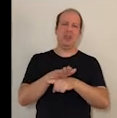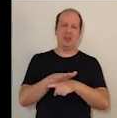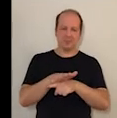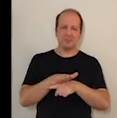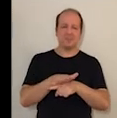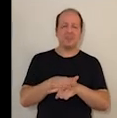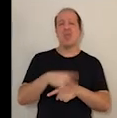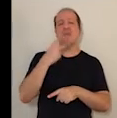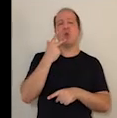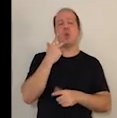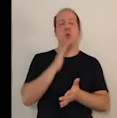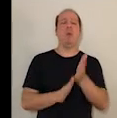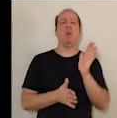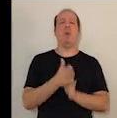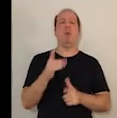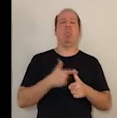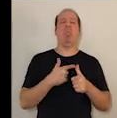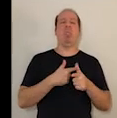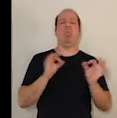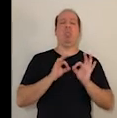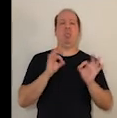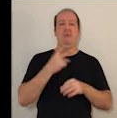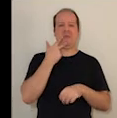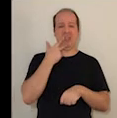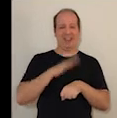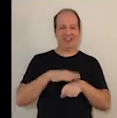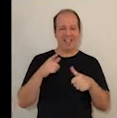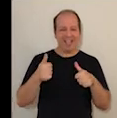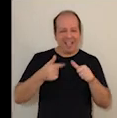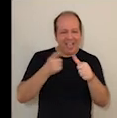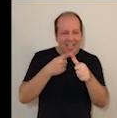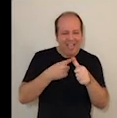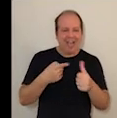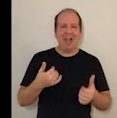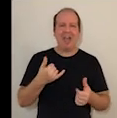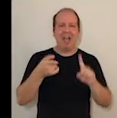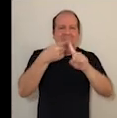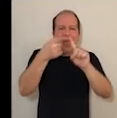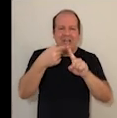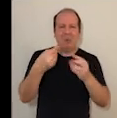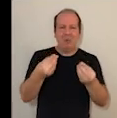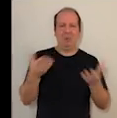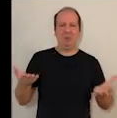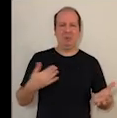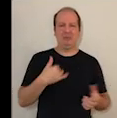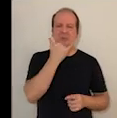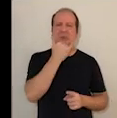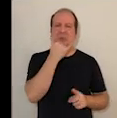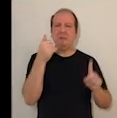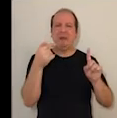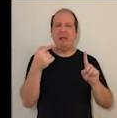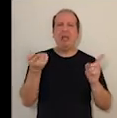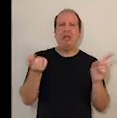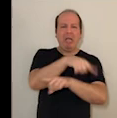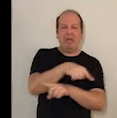auxiliar um agonizante, sem suspeitar que se tratava de um vigarista. Foi o mais patife de todos os patifes.